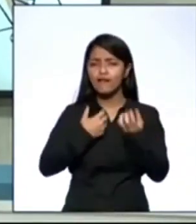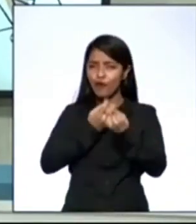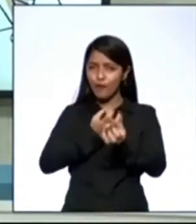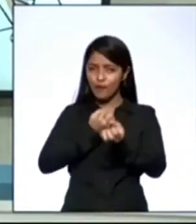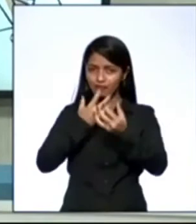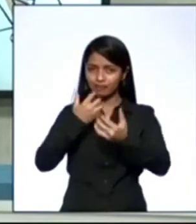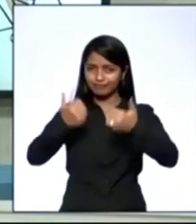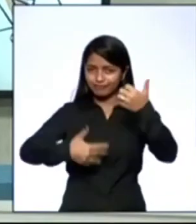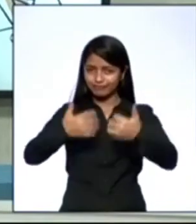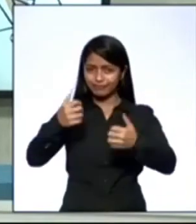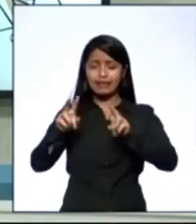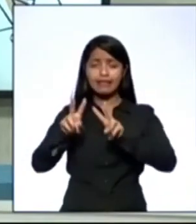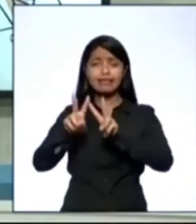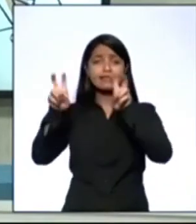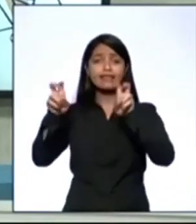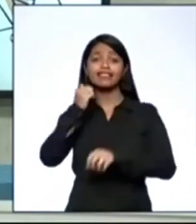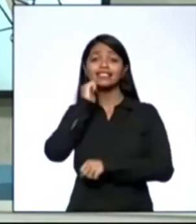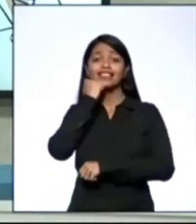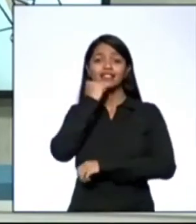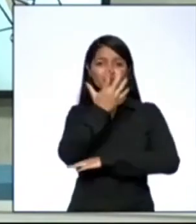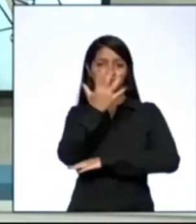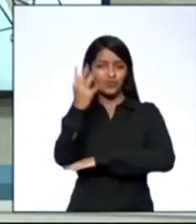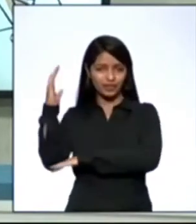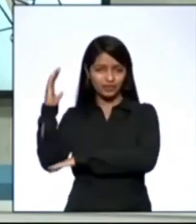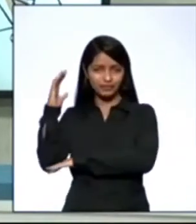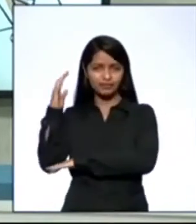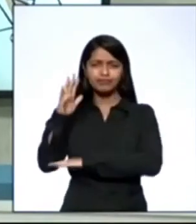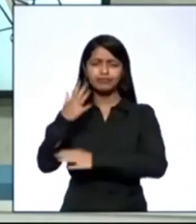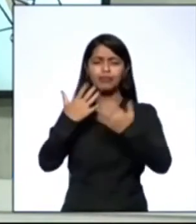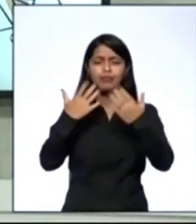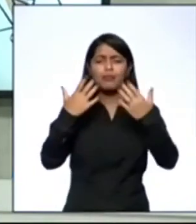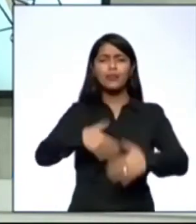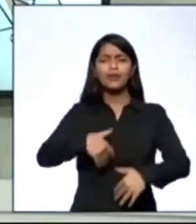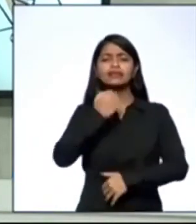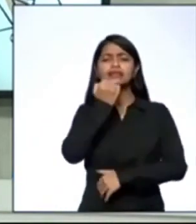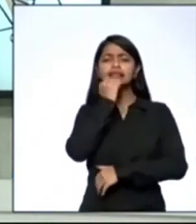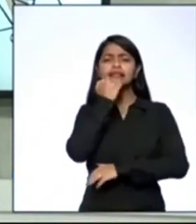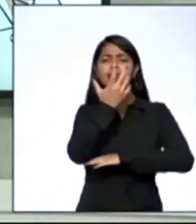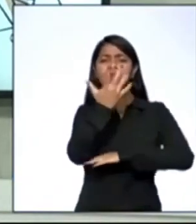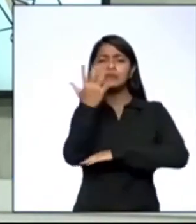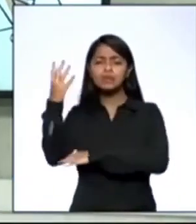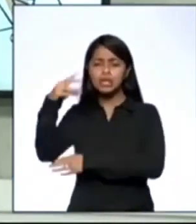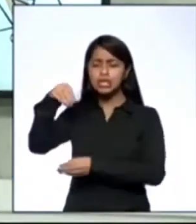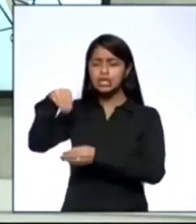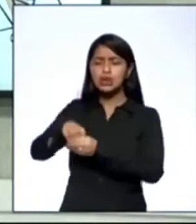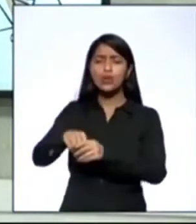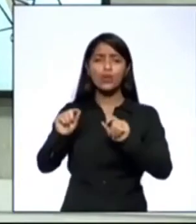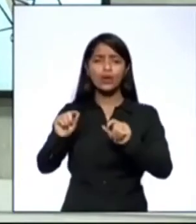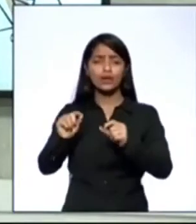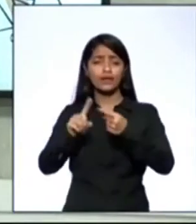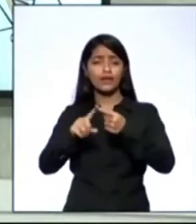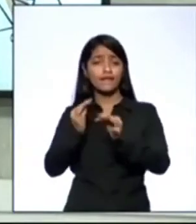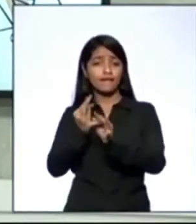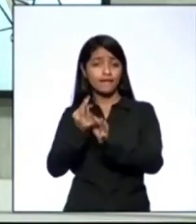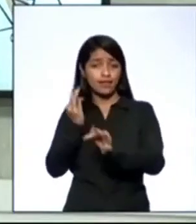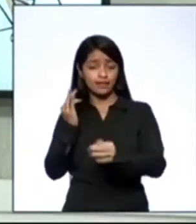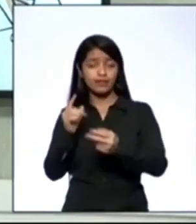de ciências da natureza. A prova de ciências da natureza, você tem física, química e